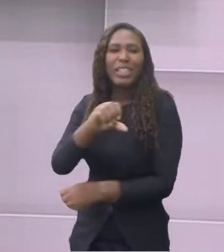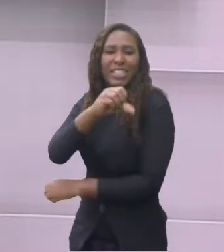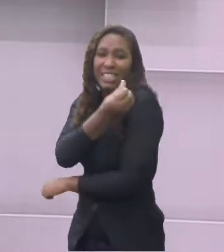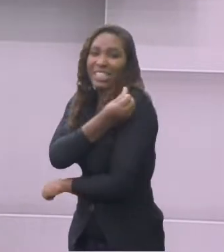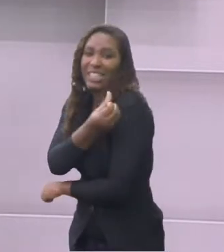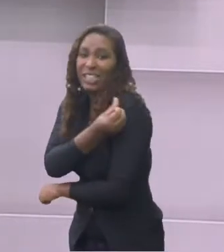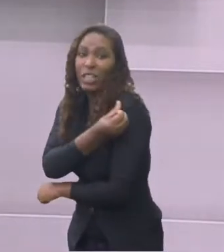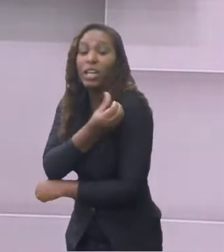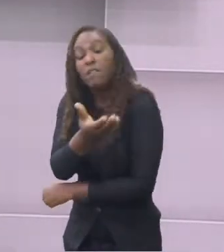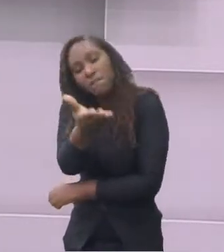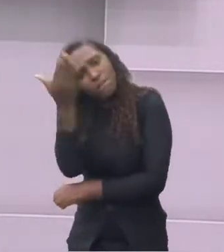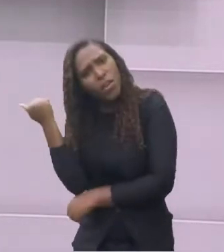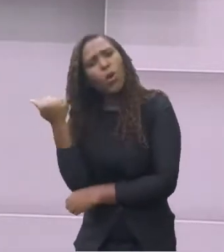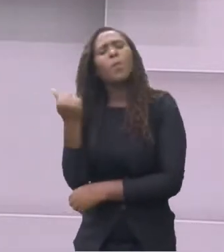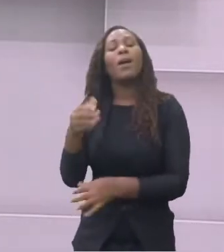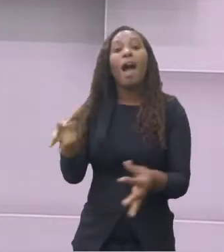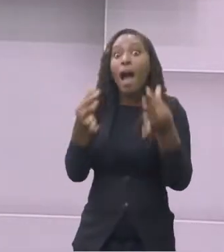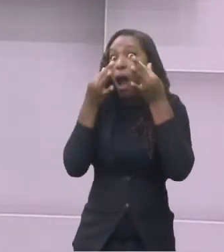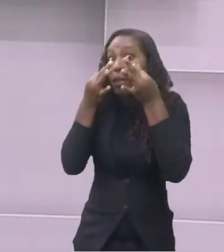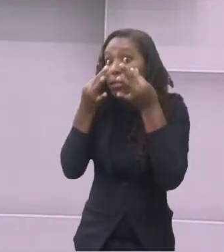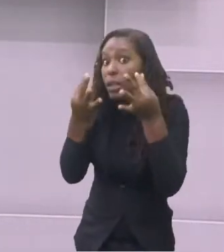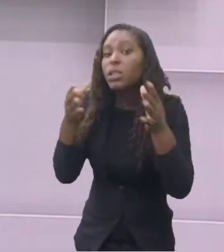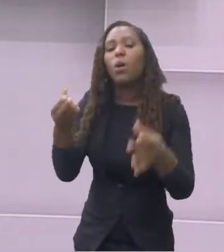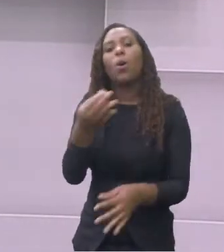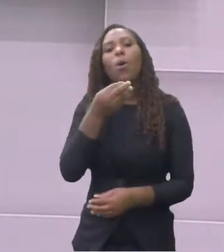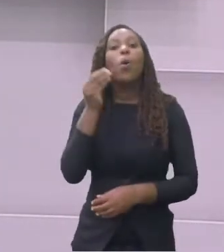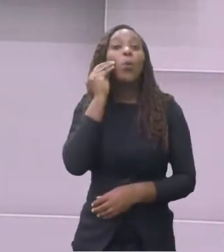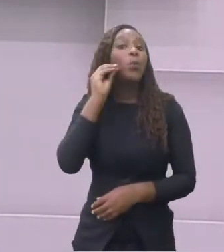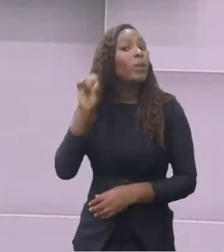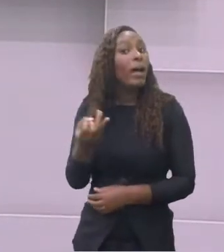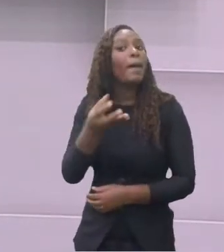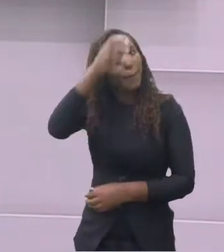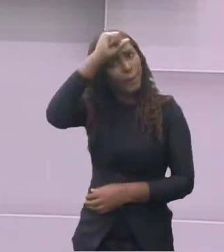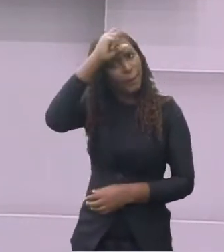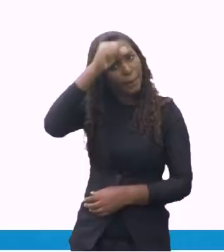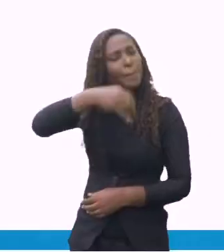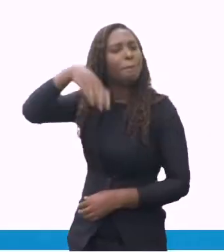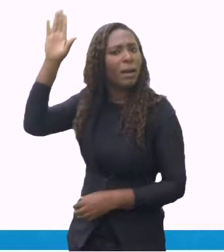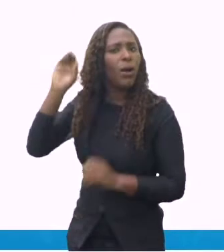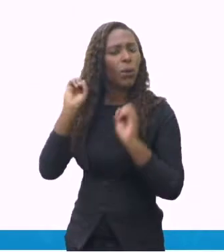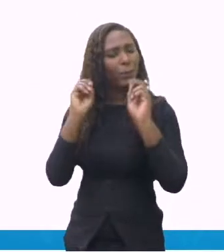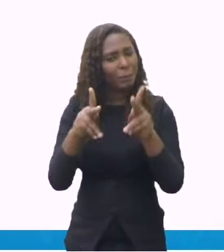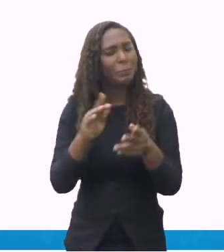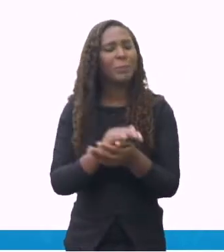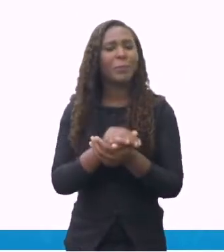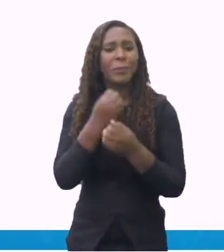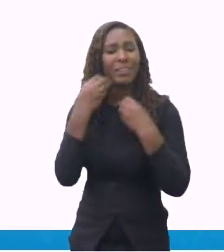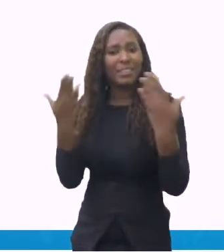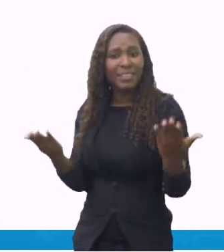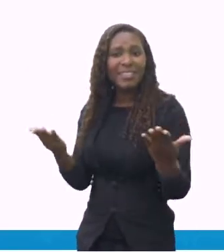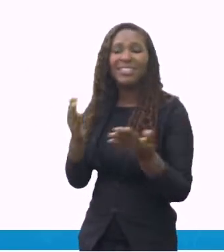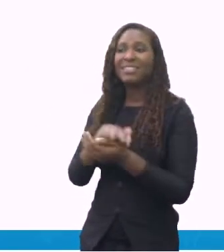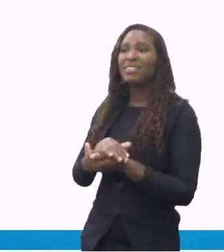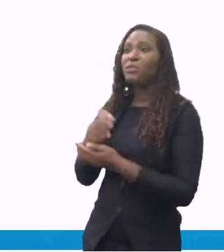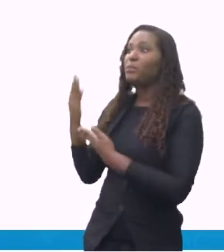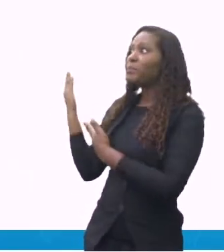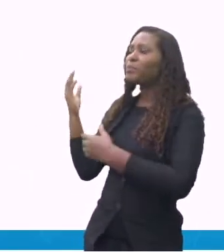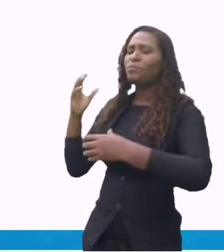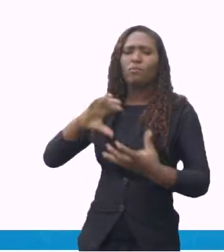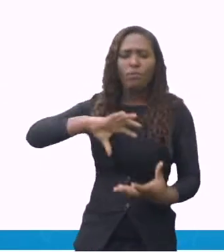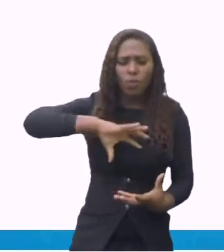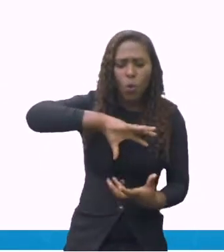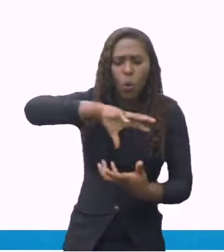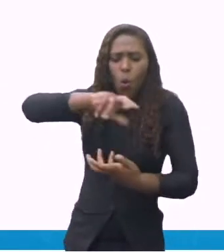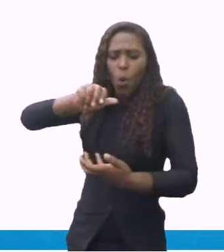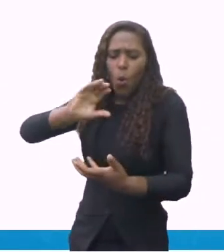muita atenção. É a oportunidade de aprender. Bem, a crosta terrestre,